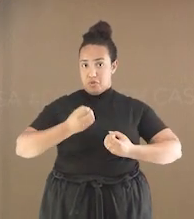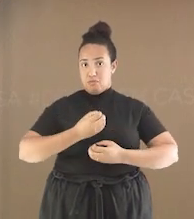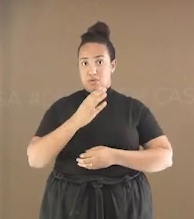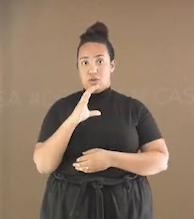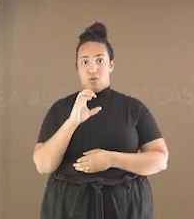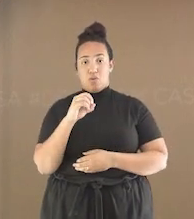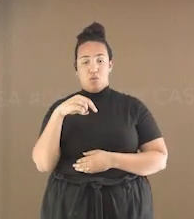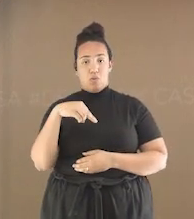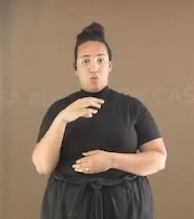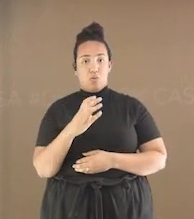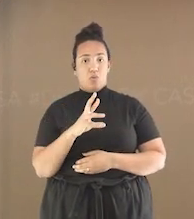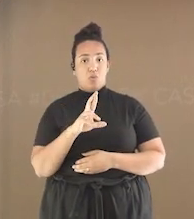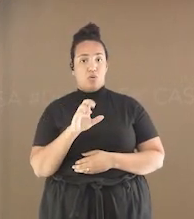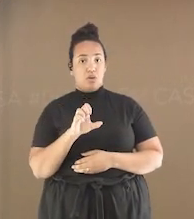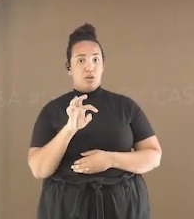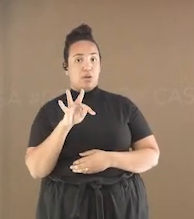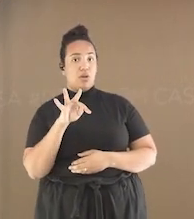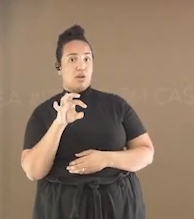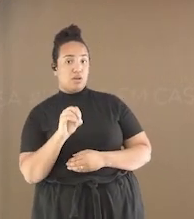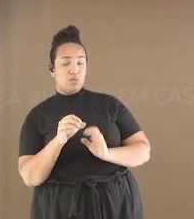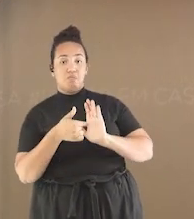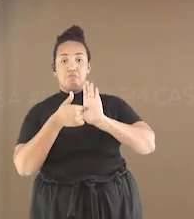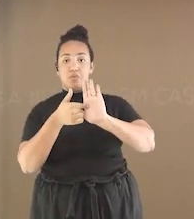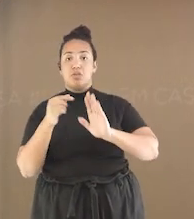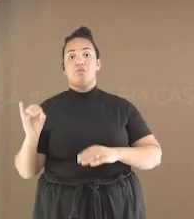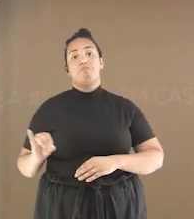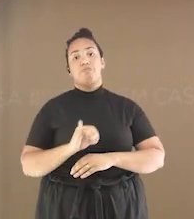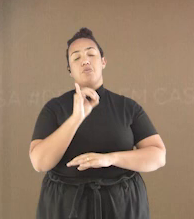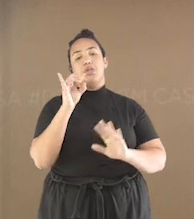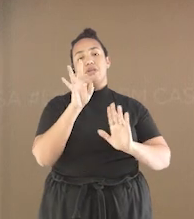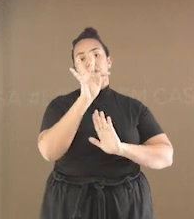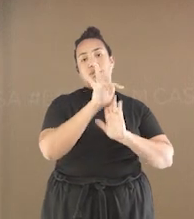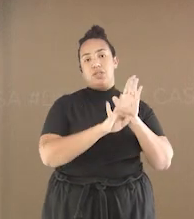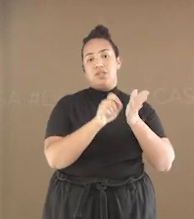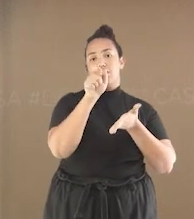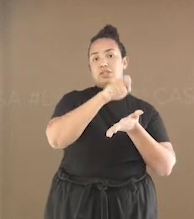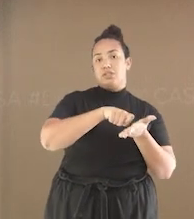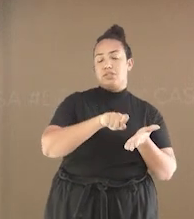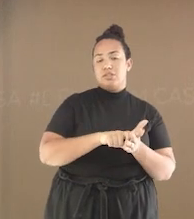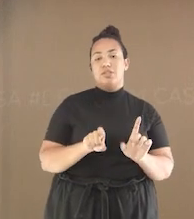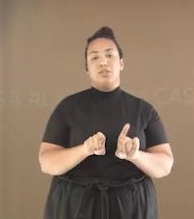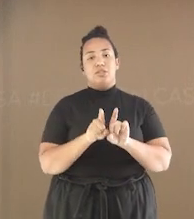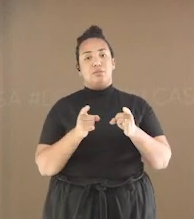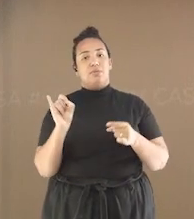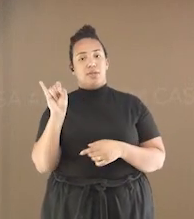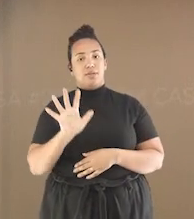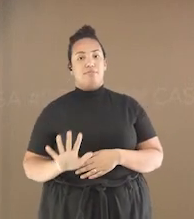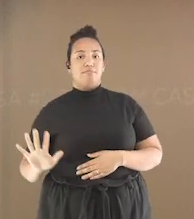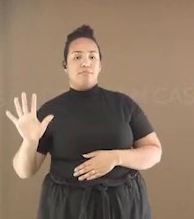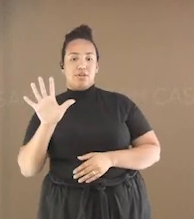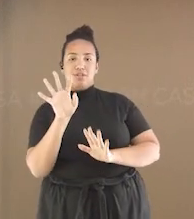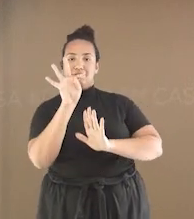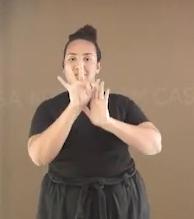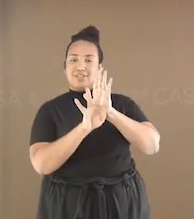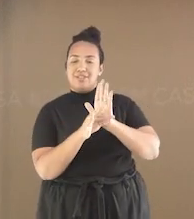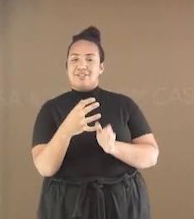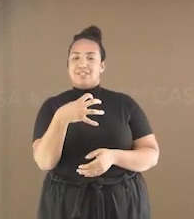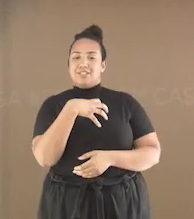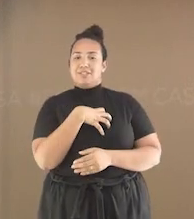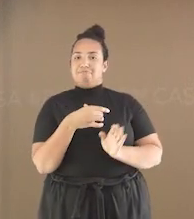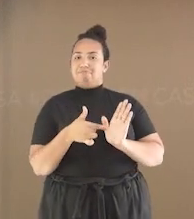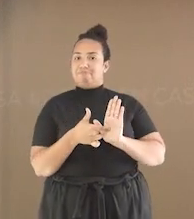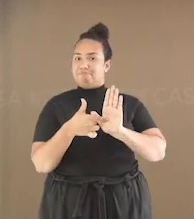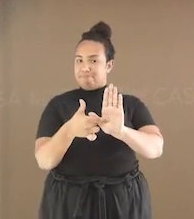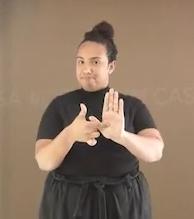nos ensina também sobre a importância tanto do texto escrito quanto da imagem na construção de sentido de um texto.